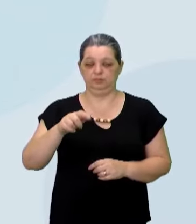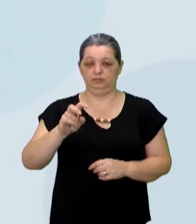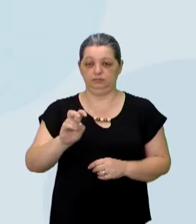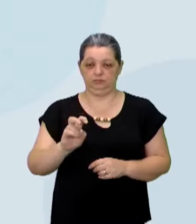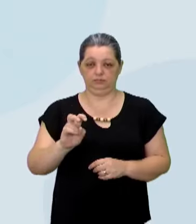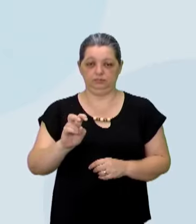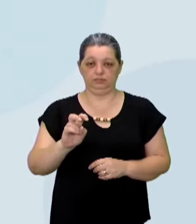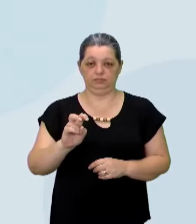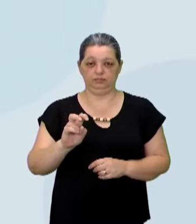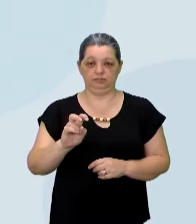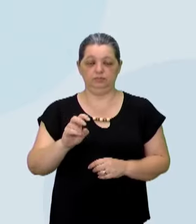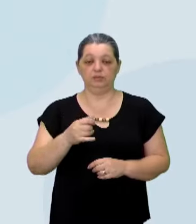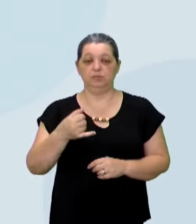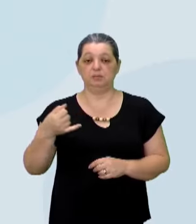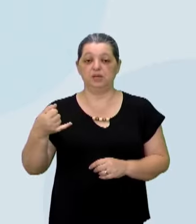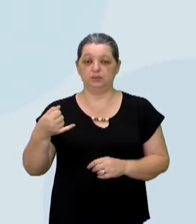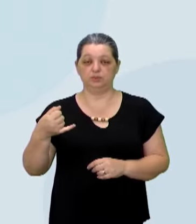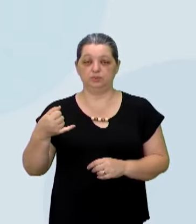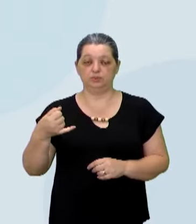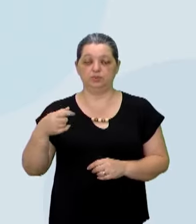10,75 menos